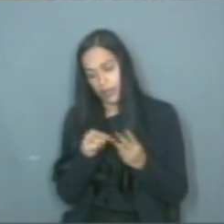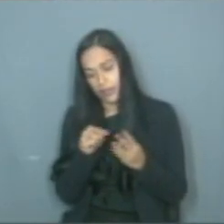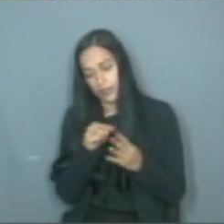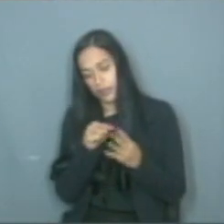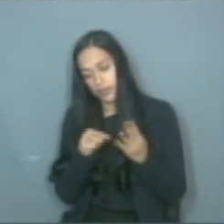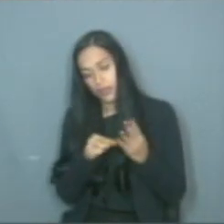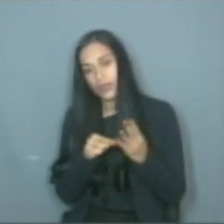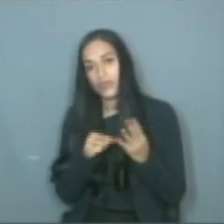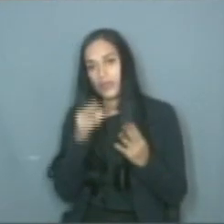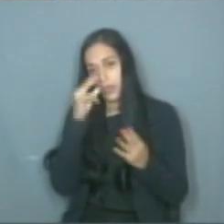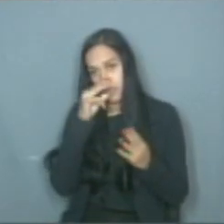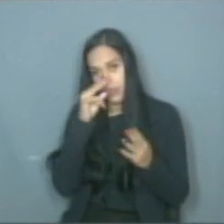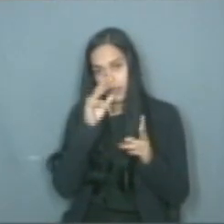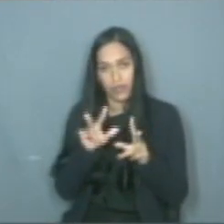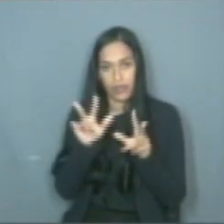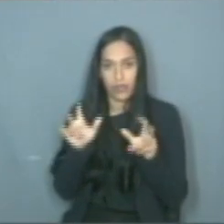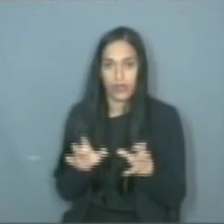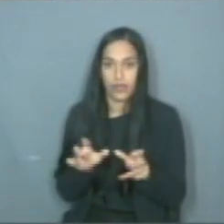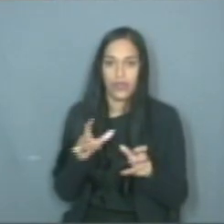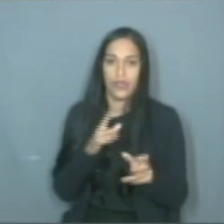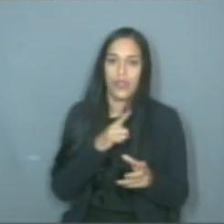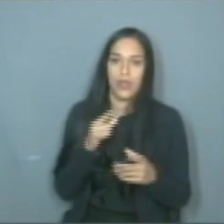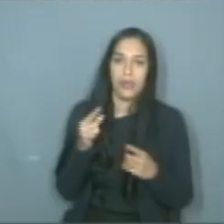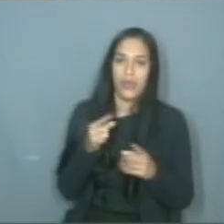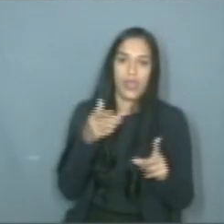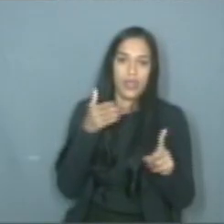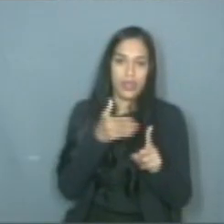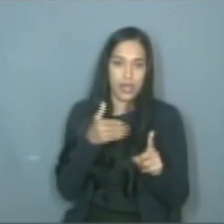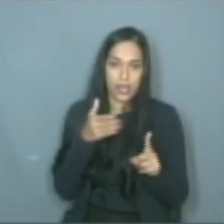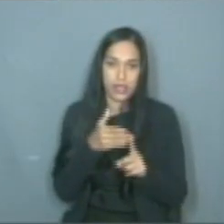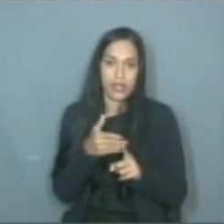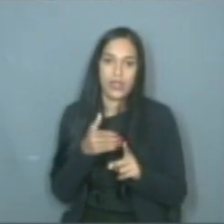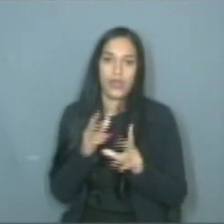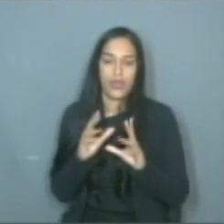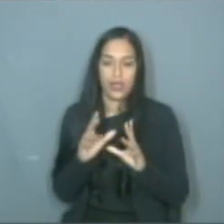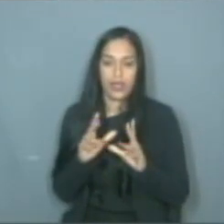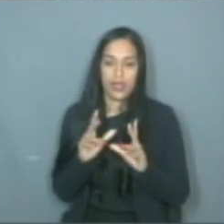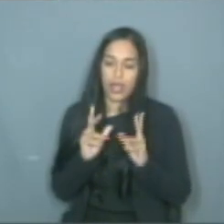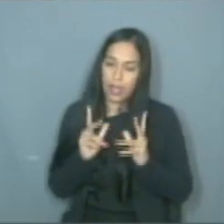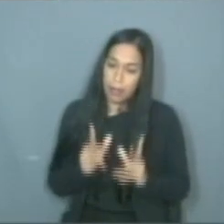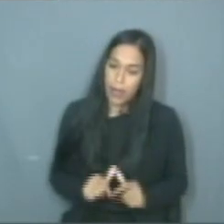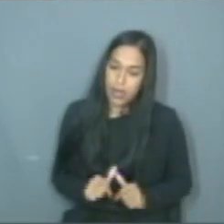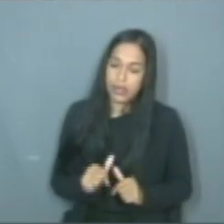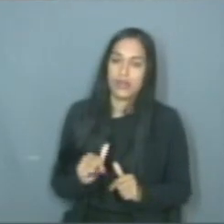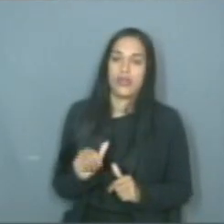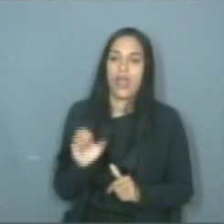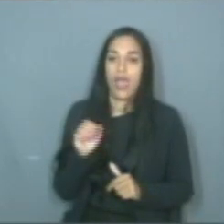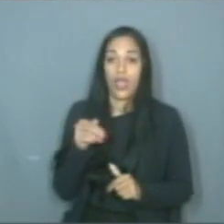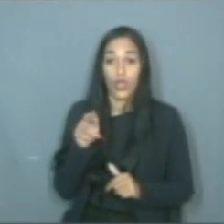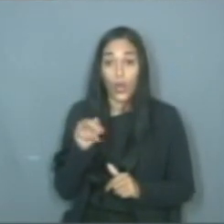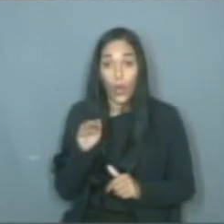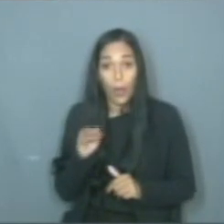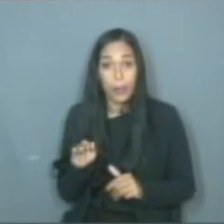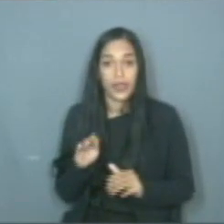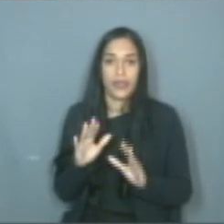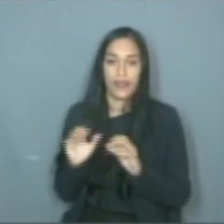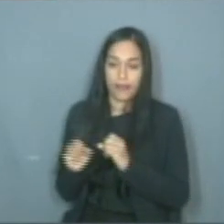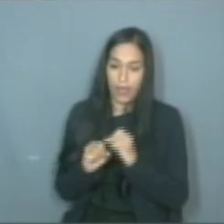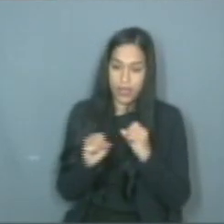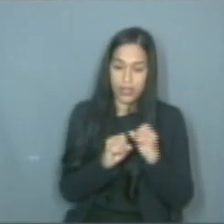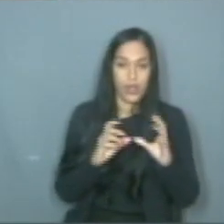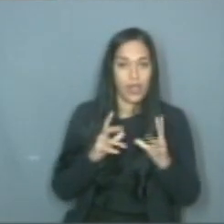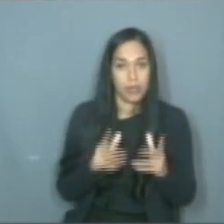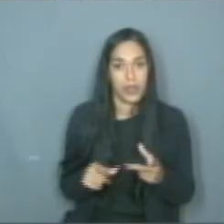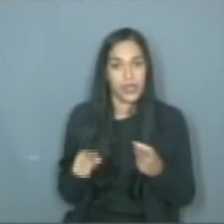requerimentos praticamente com o mesmo teor. Nós temos aqui, indicação de capinação a Enlurbe para realizar capinação, varrição e limpeza. Aí